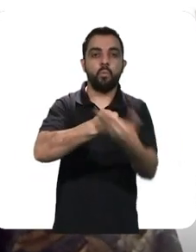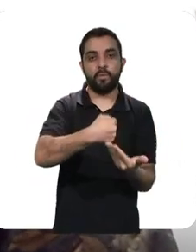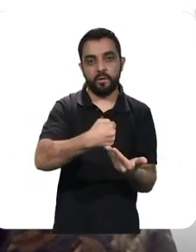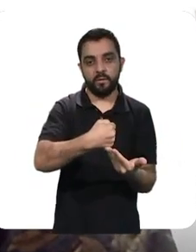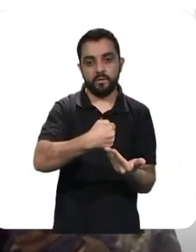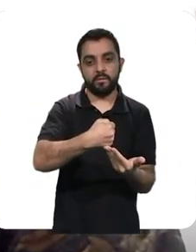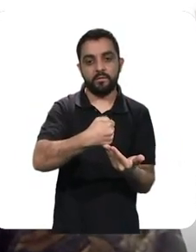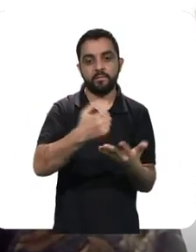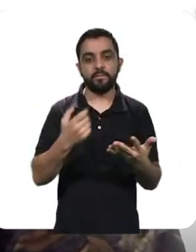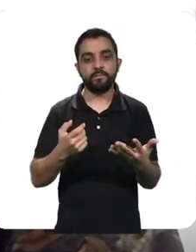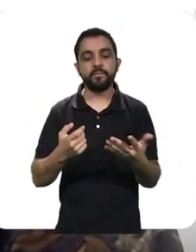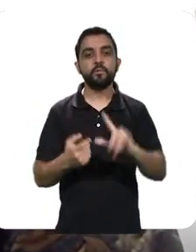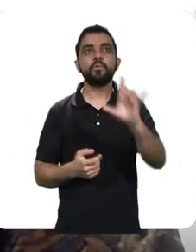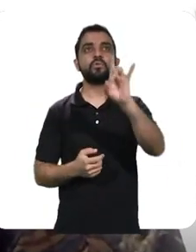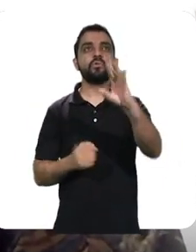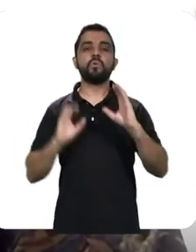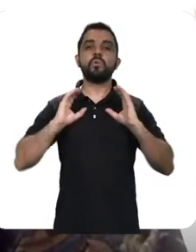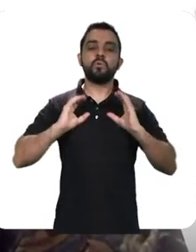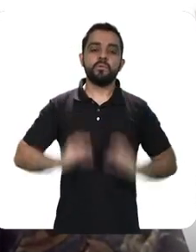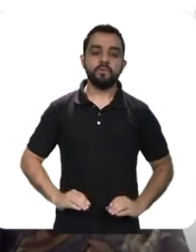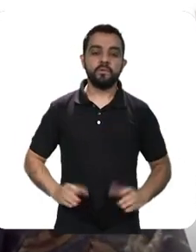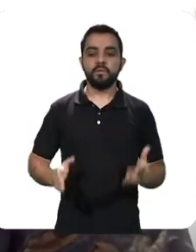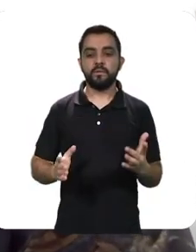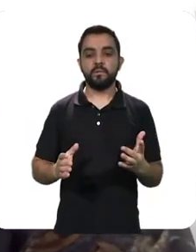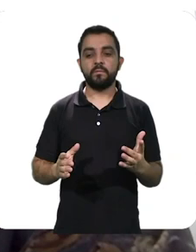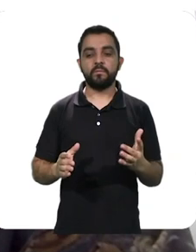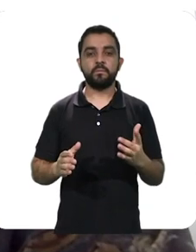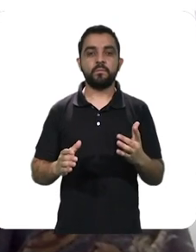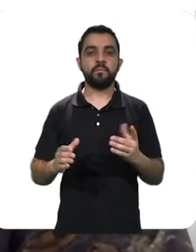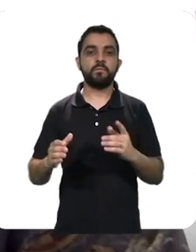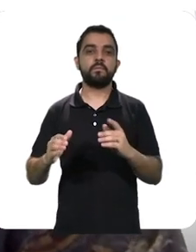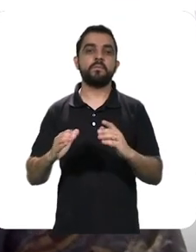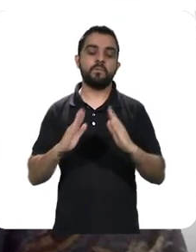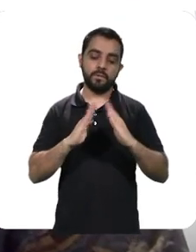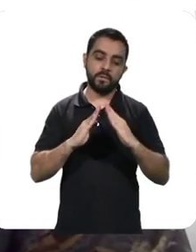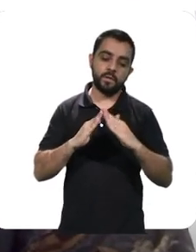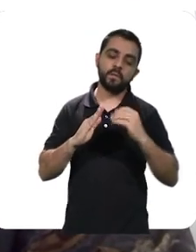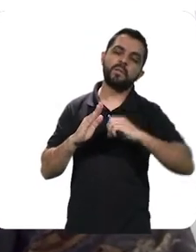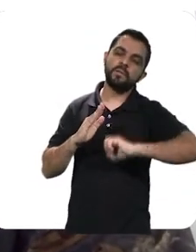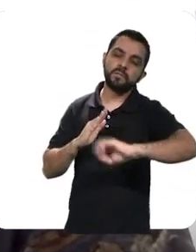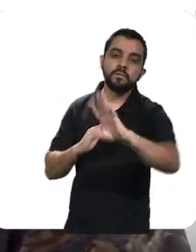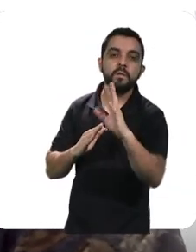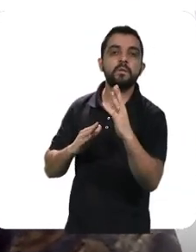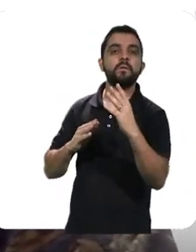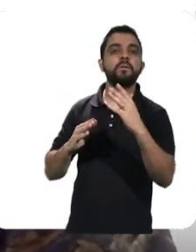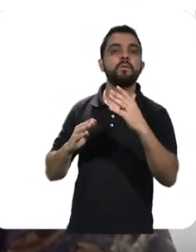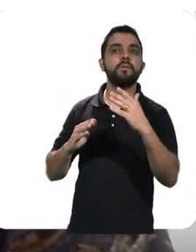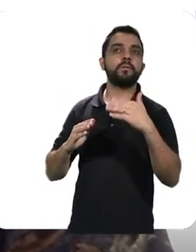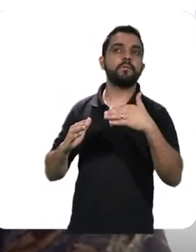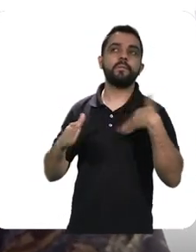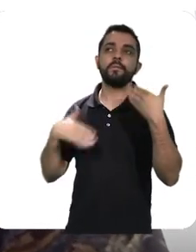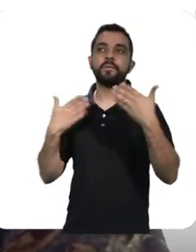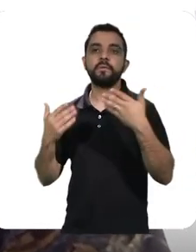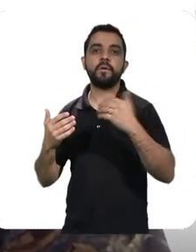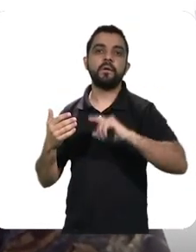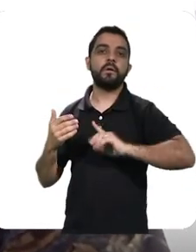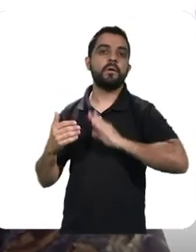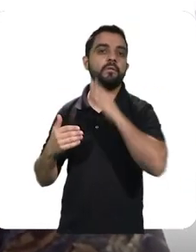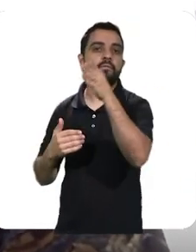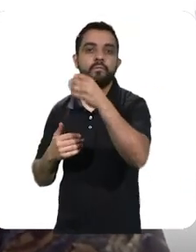Porque não é apenas o cidadão, ele, digamos assim, ele sai de casa